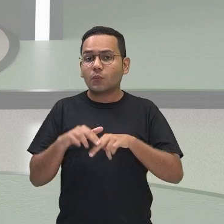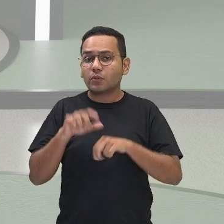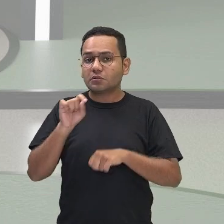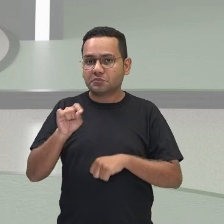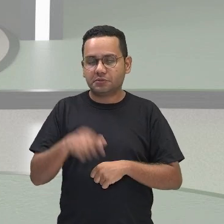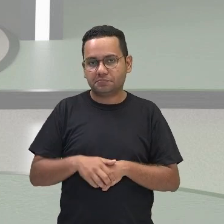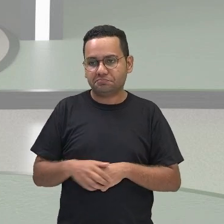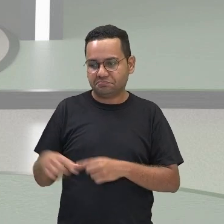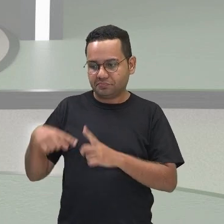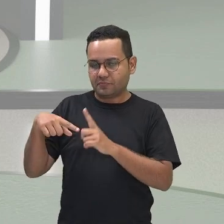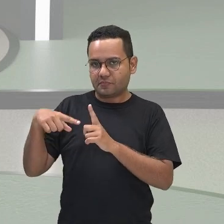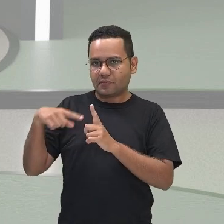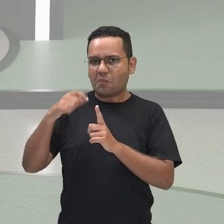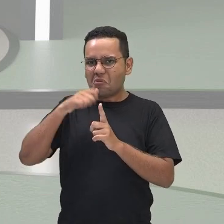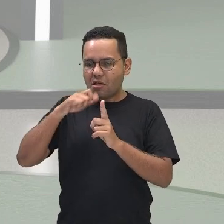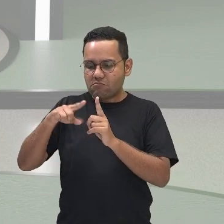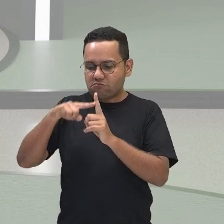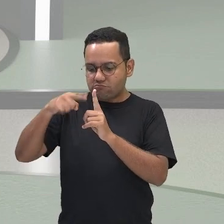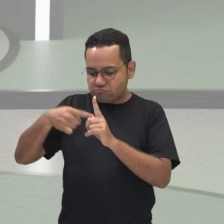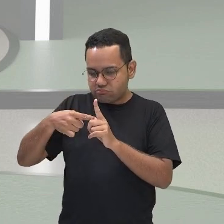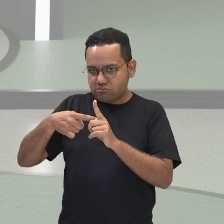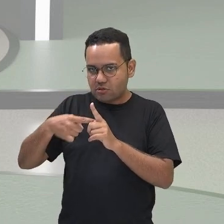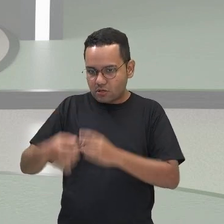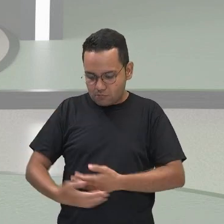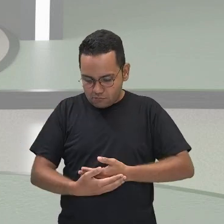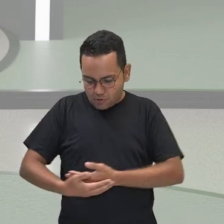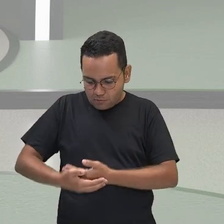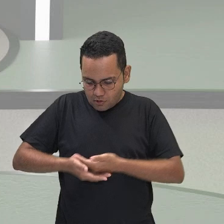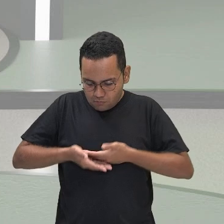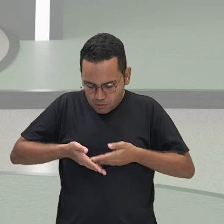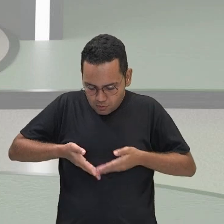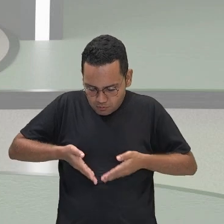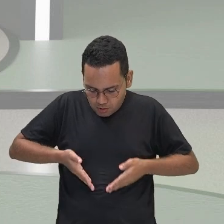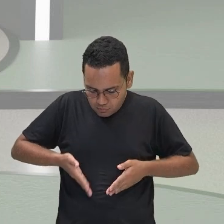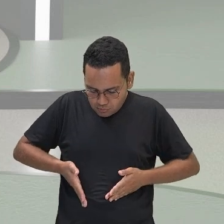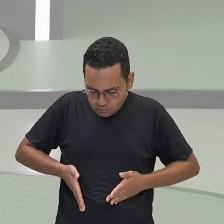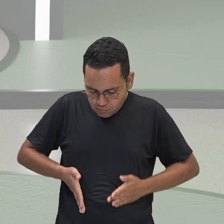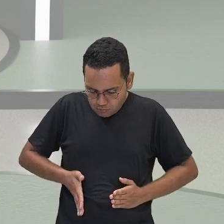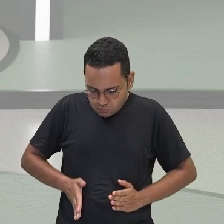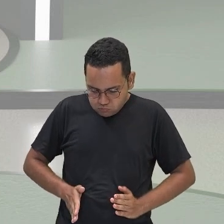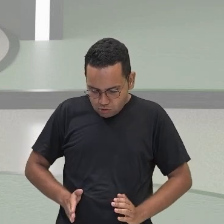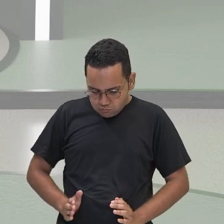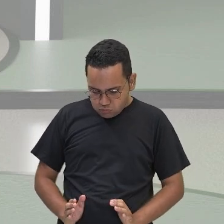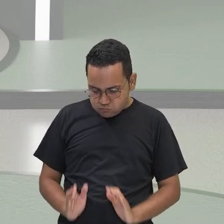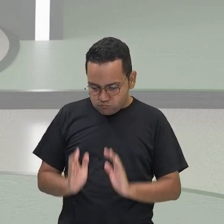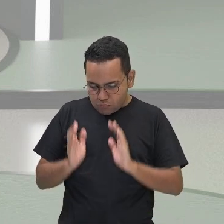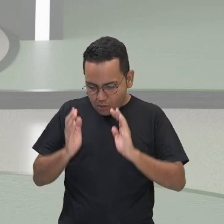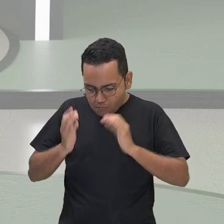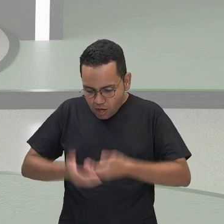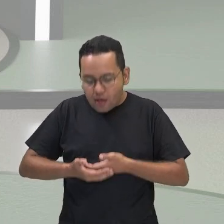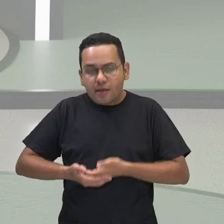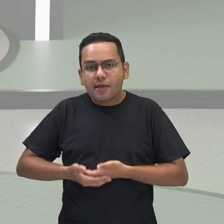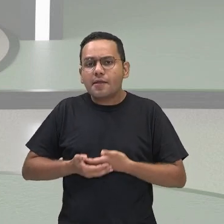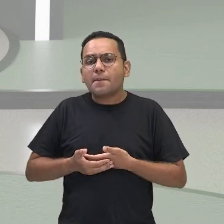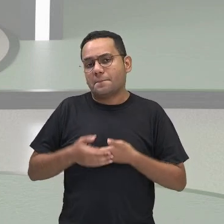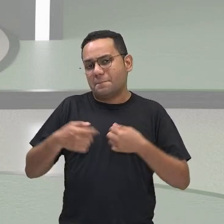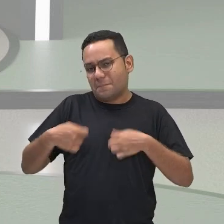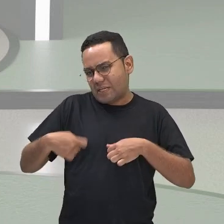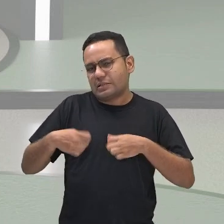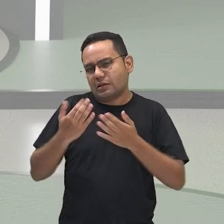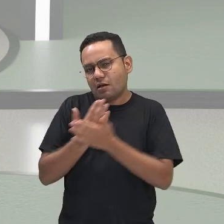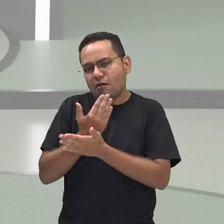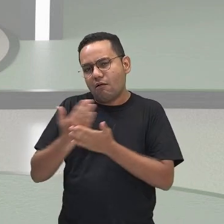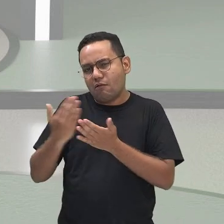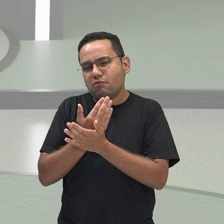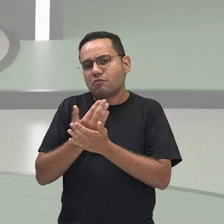ela precisa que os seus ossos estejam mais fragmentados para facilitar